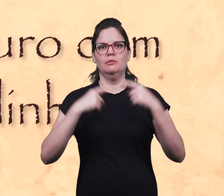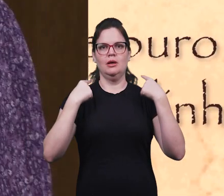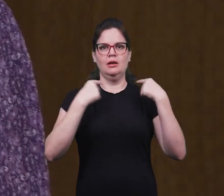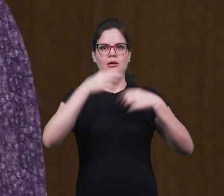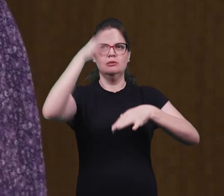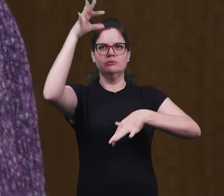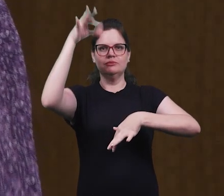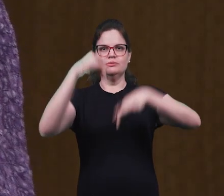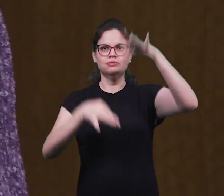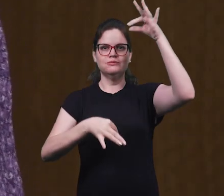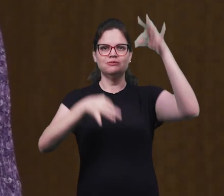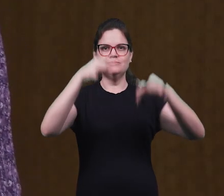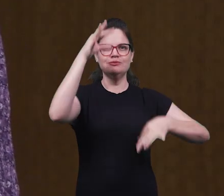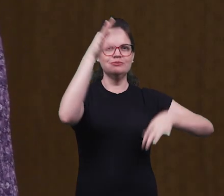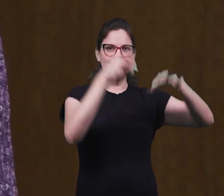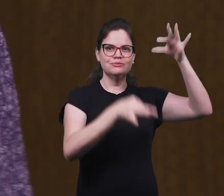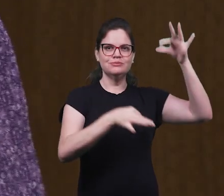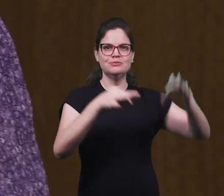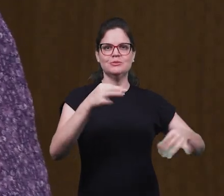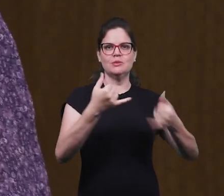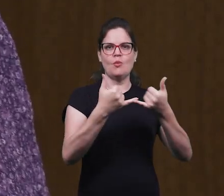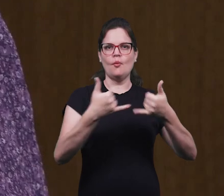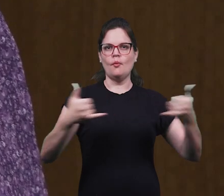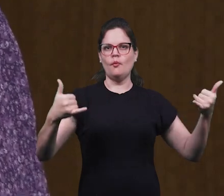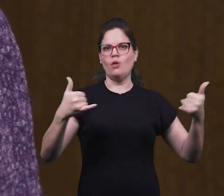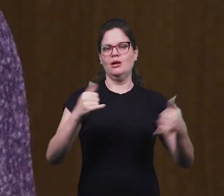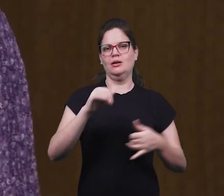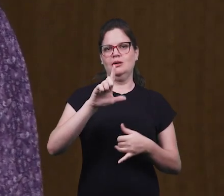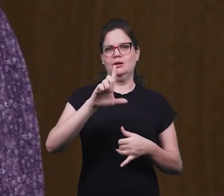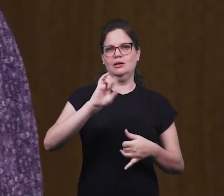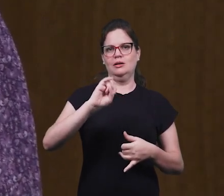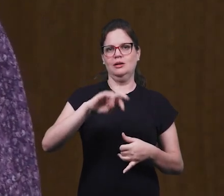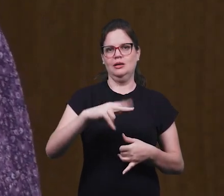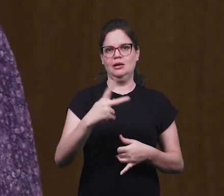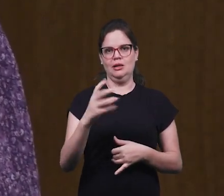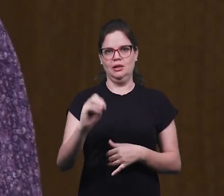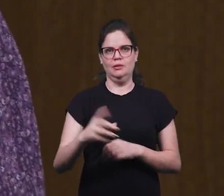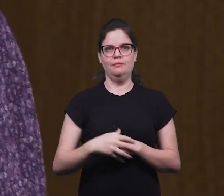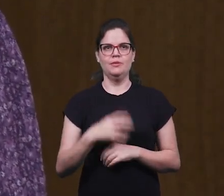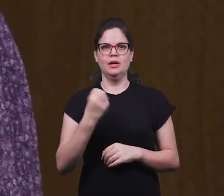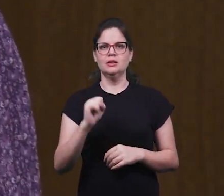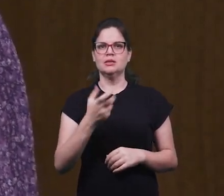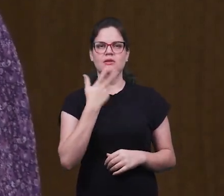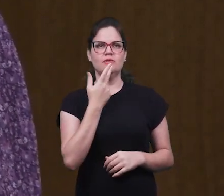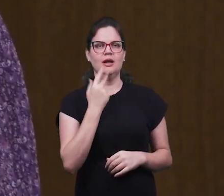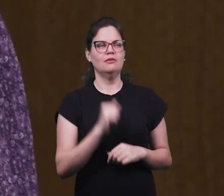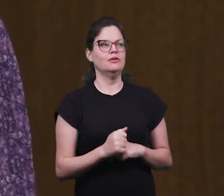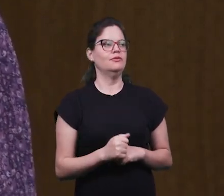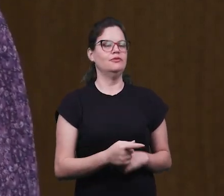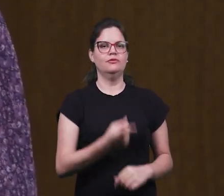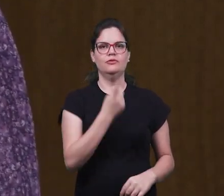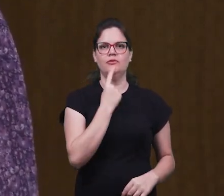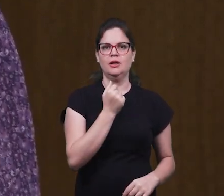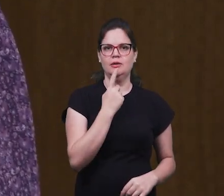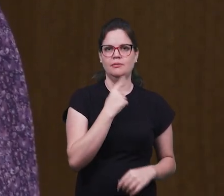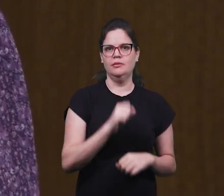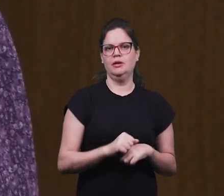etc. Olha, se tivesse falado era vermelho, era